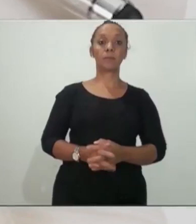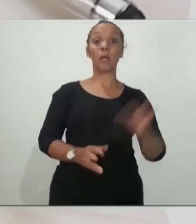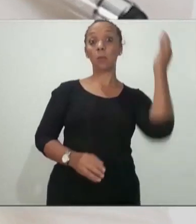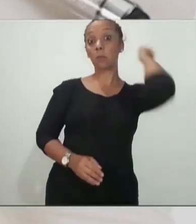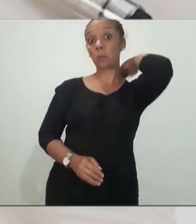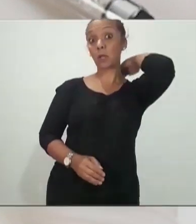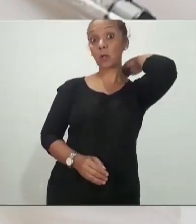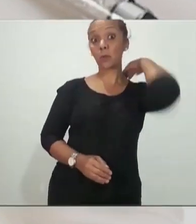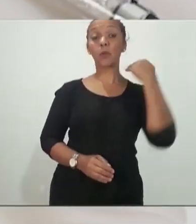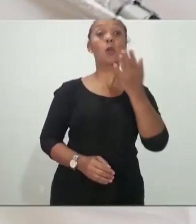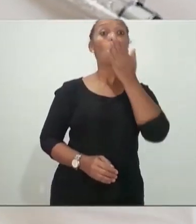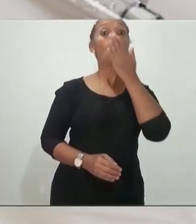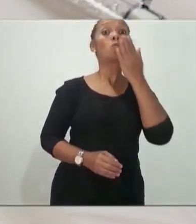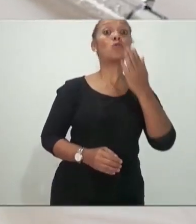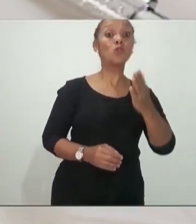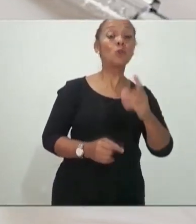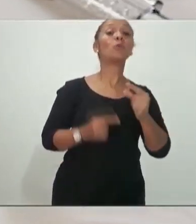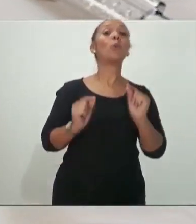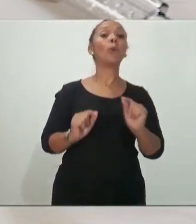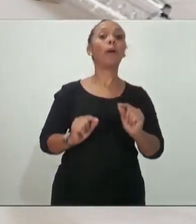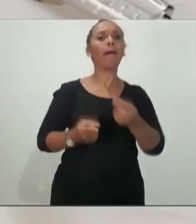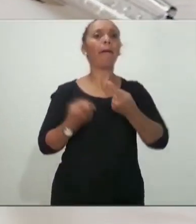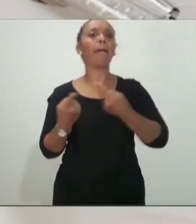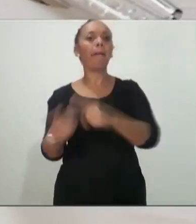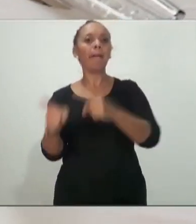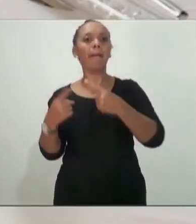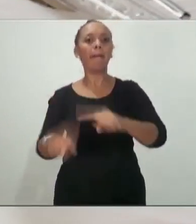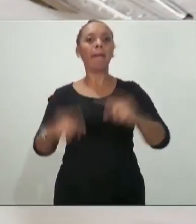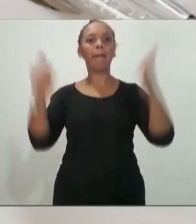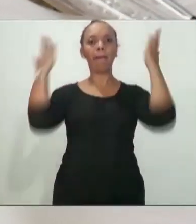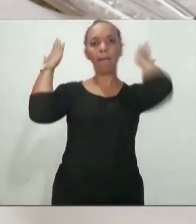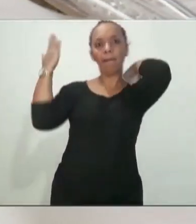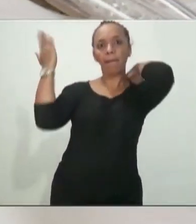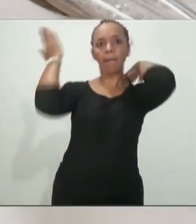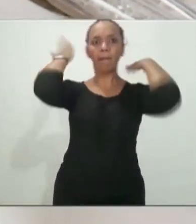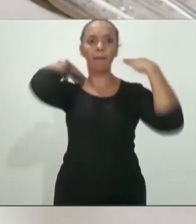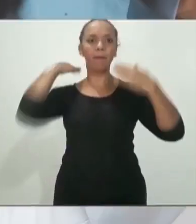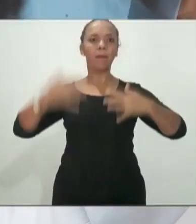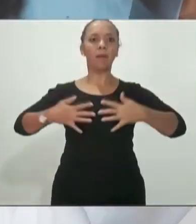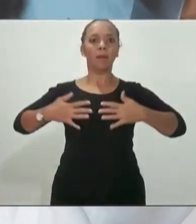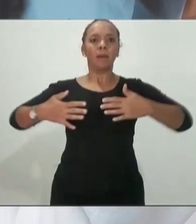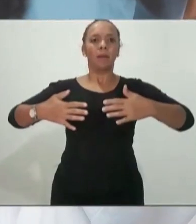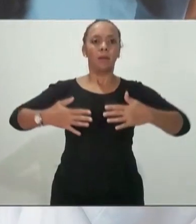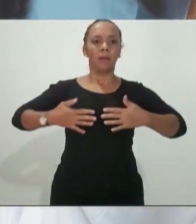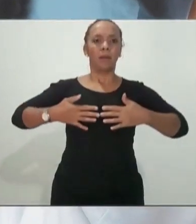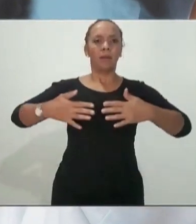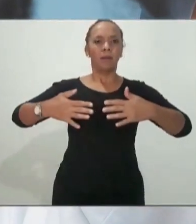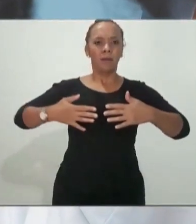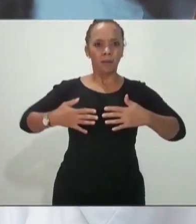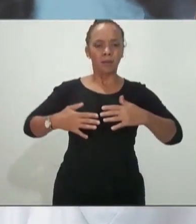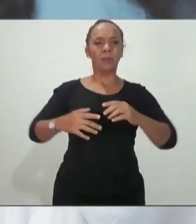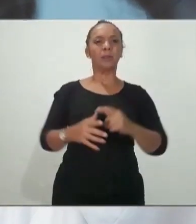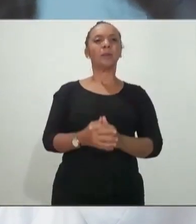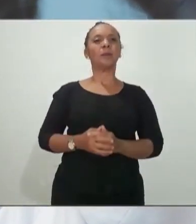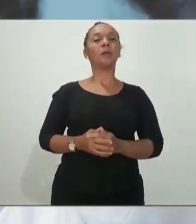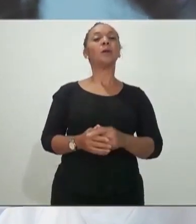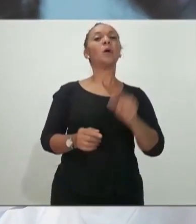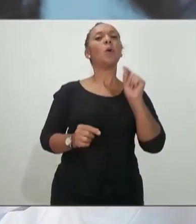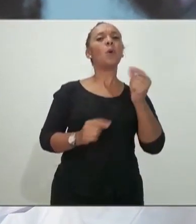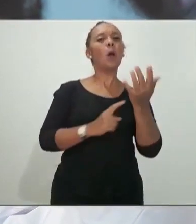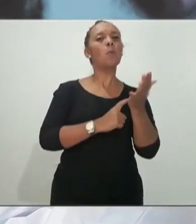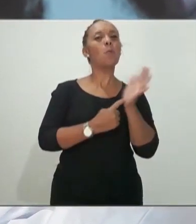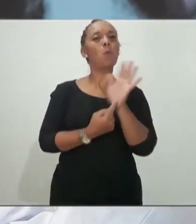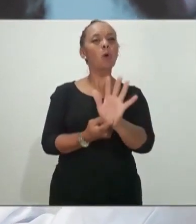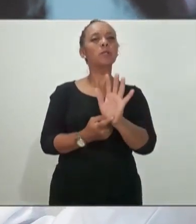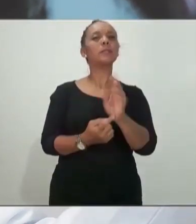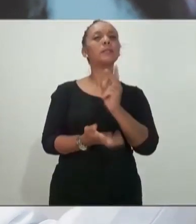A pneumonia é um tipo de inflamação que afeta os pulmões e que geralmente está relacionada a uma infecção. Um dos seus